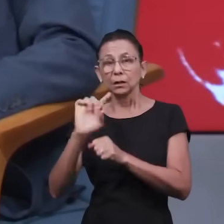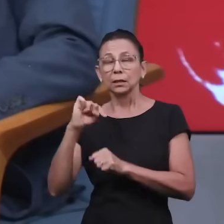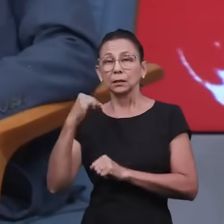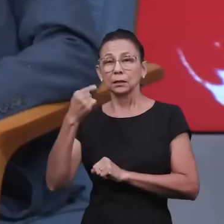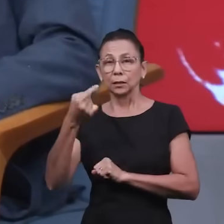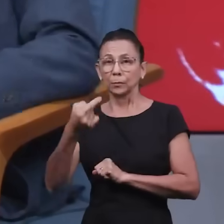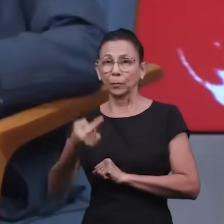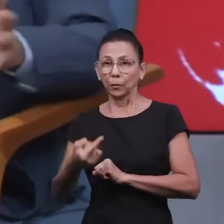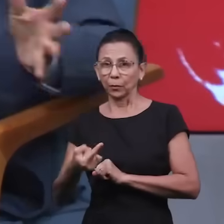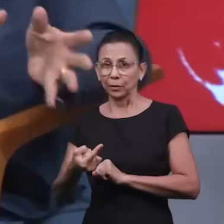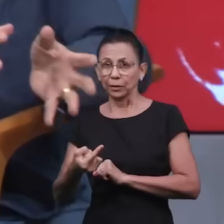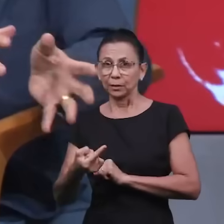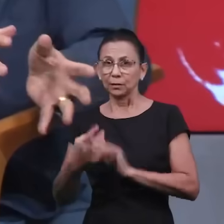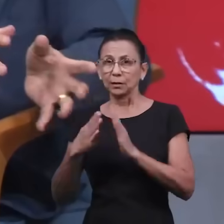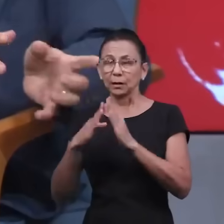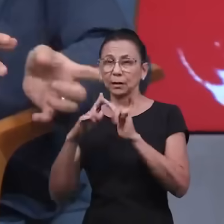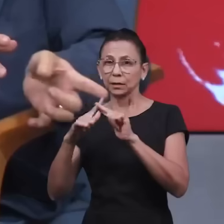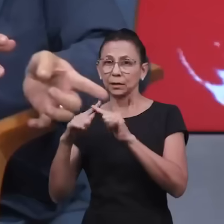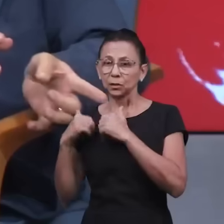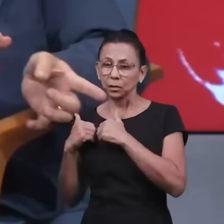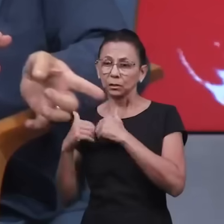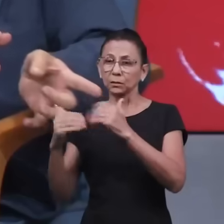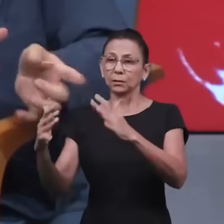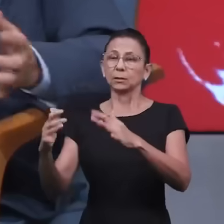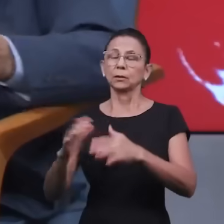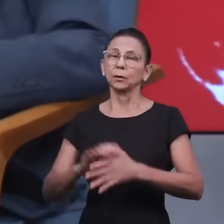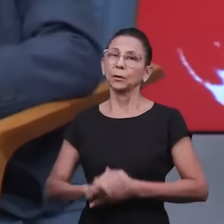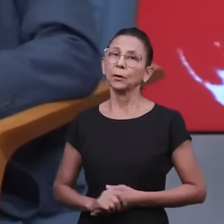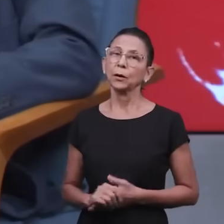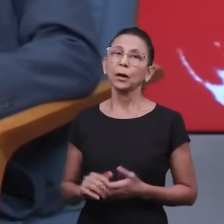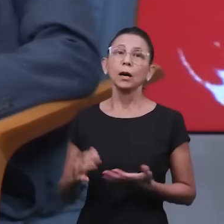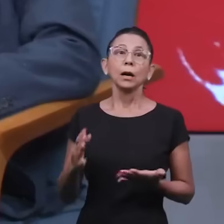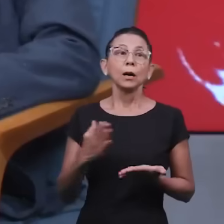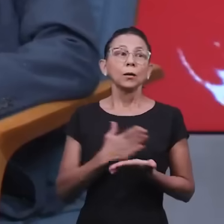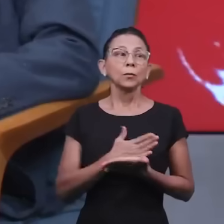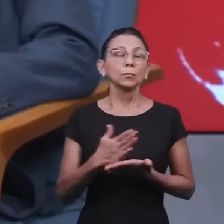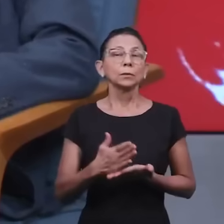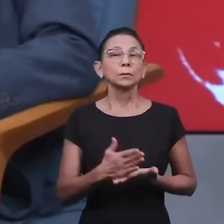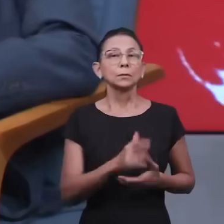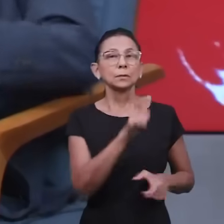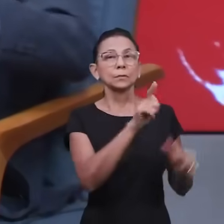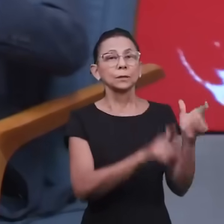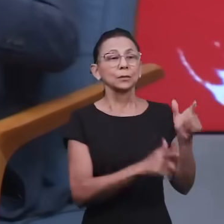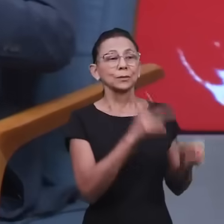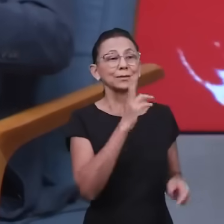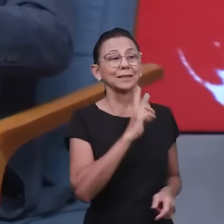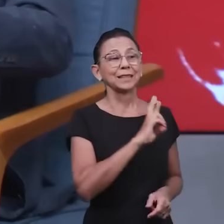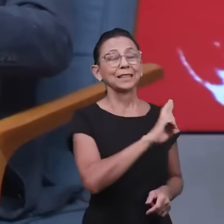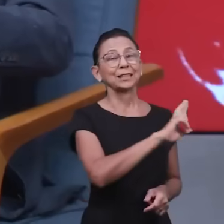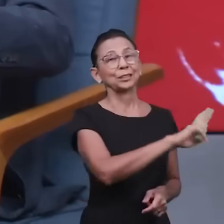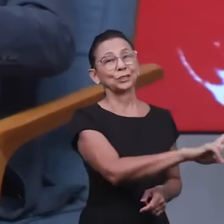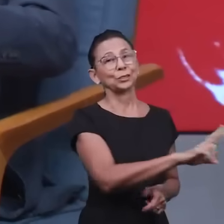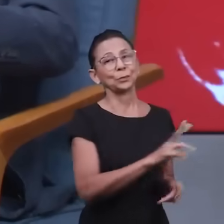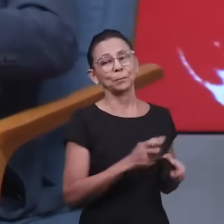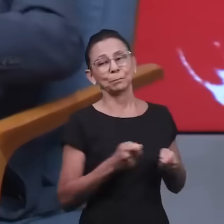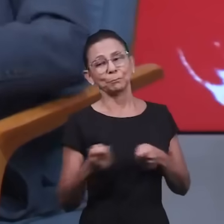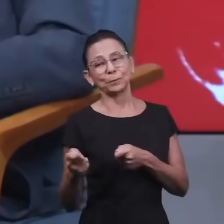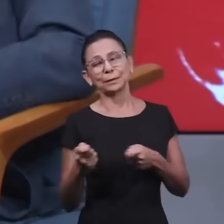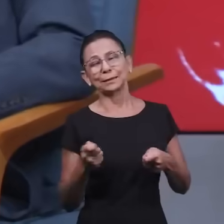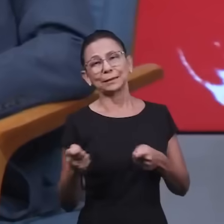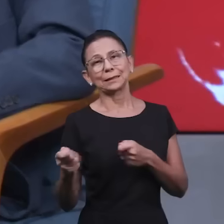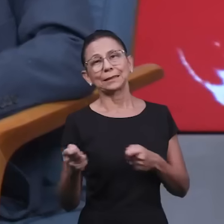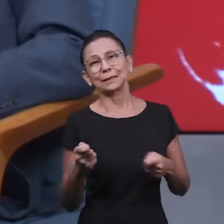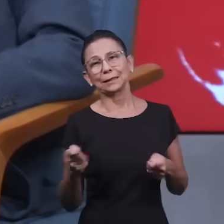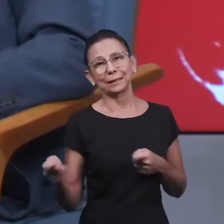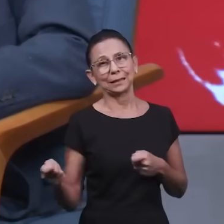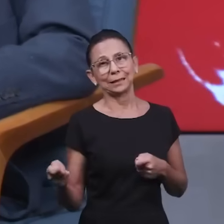perseguição, mais por parte dos religiosos, que chamavam a pregação